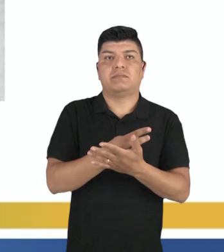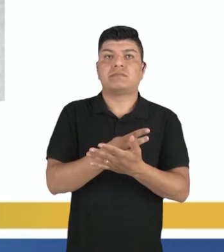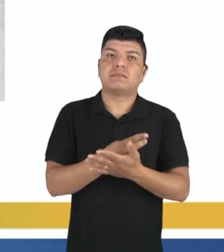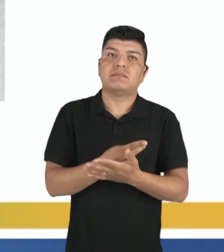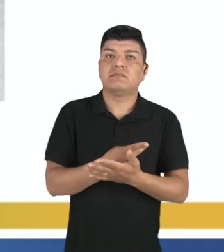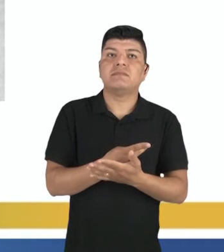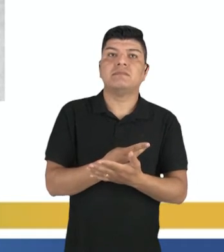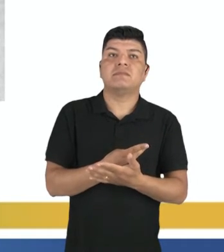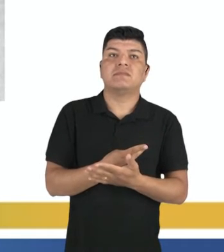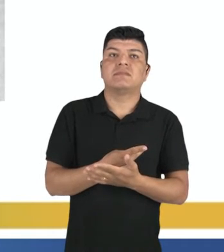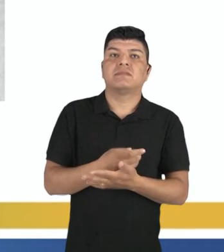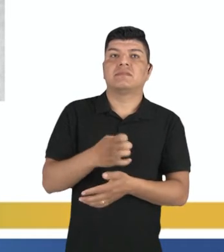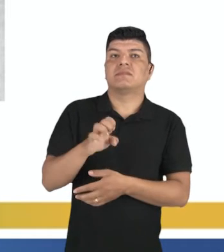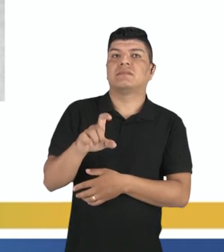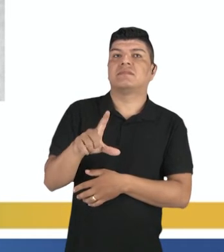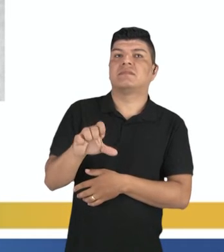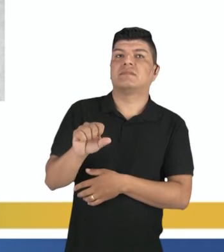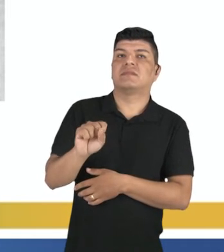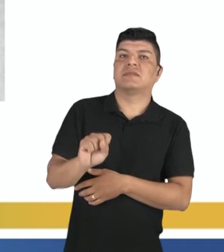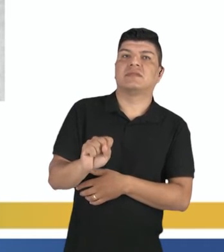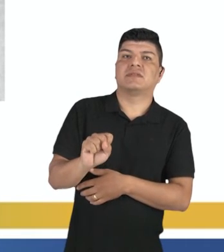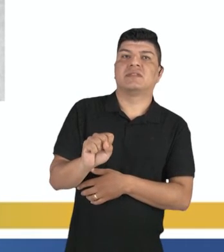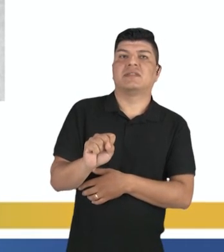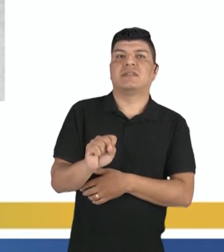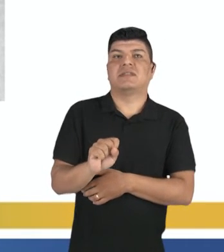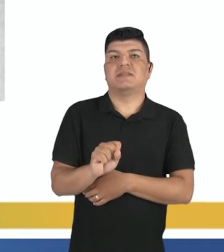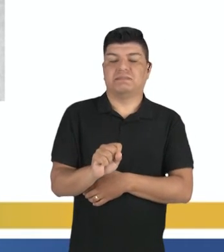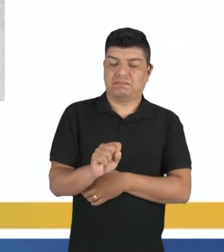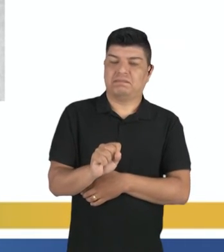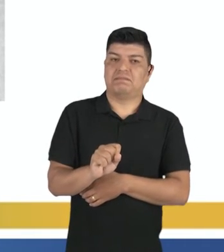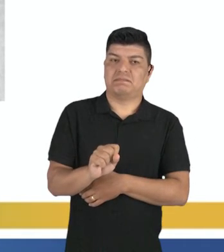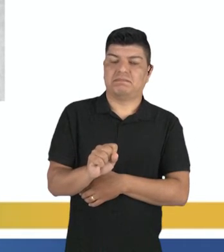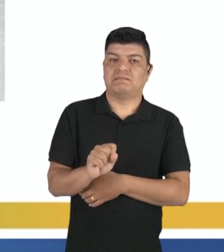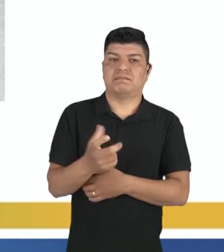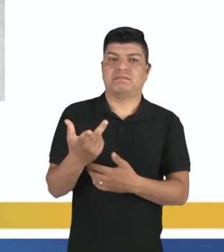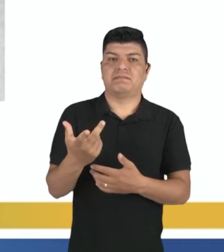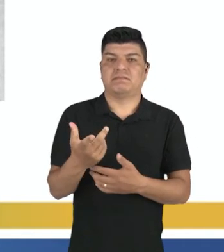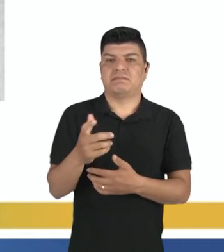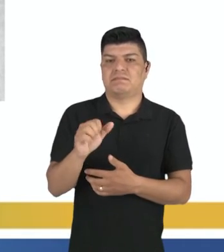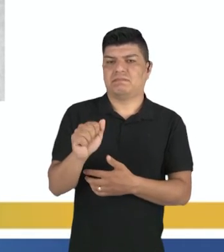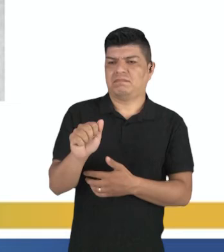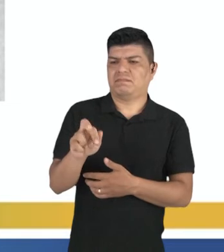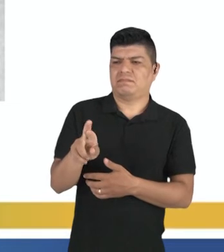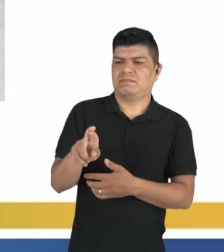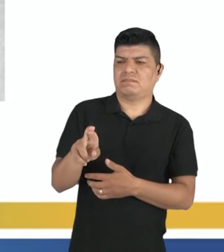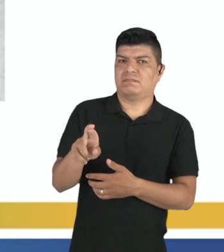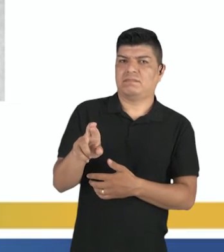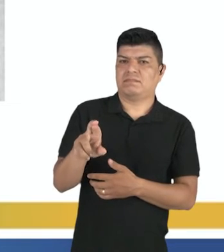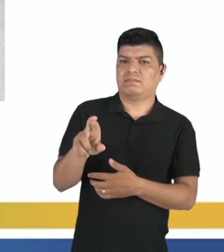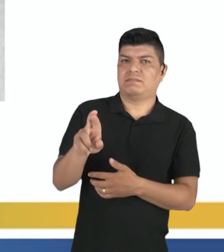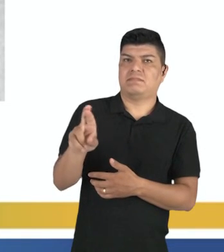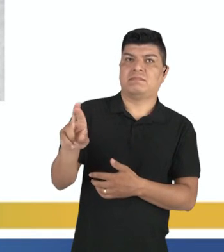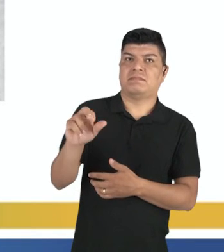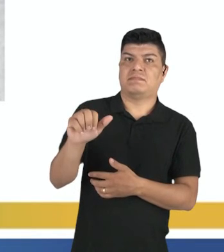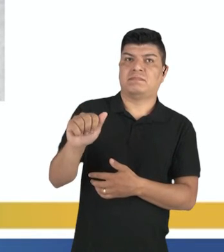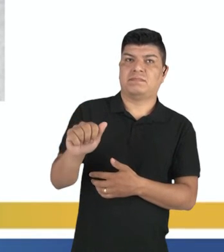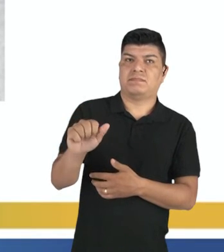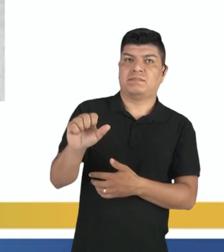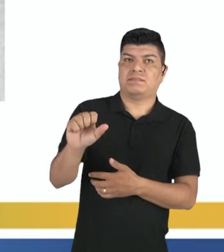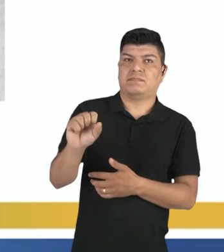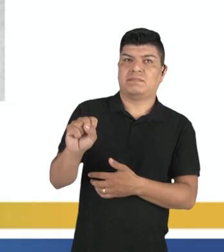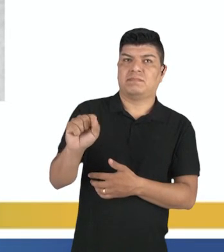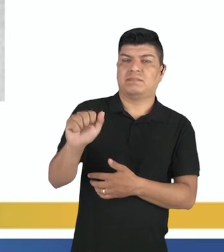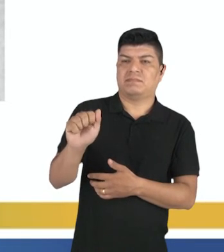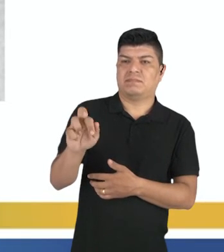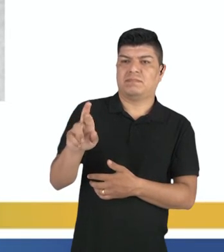junção, reles. Vamos arrasar eles. Entende? Então, quando a gente coloca esse